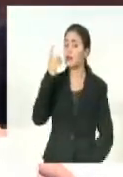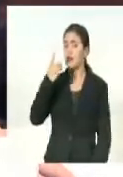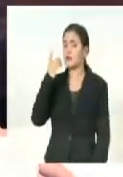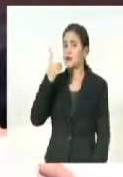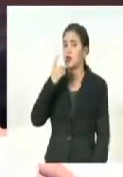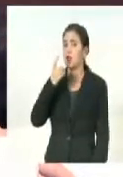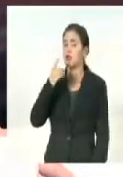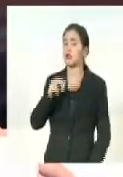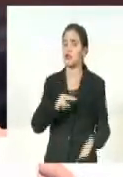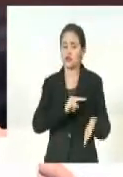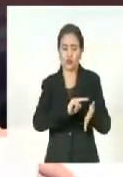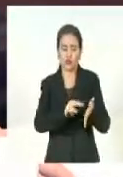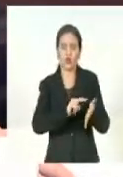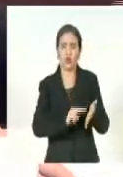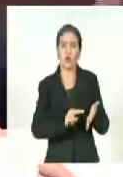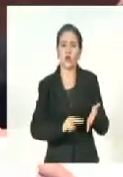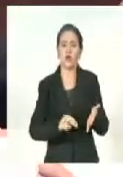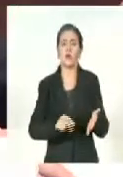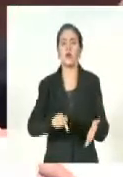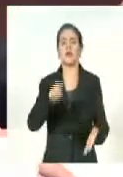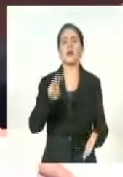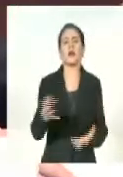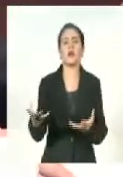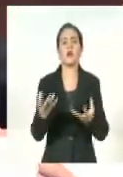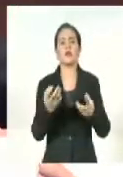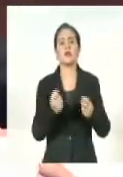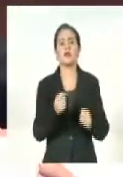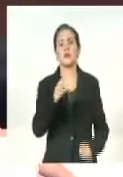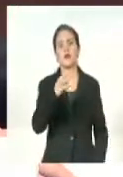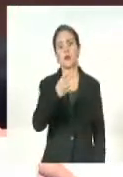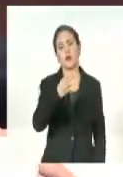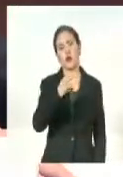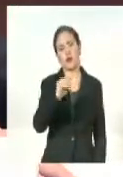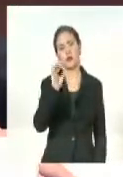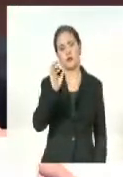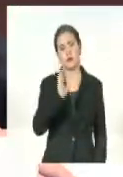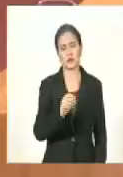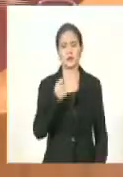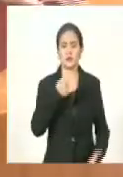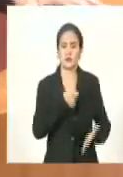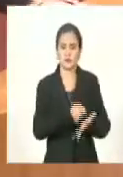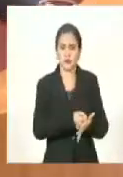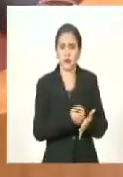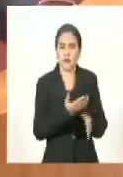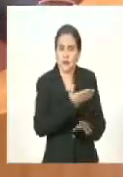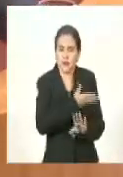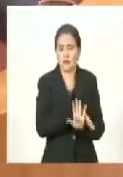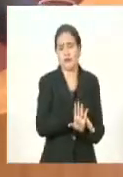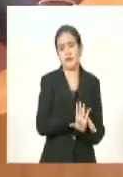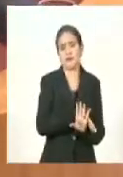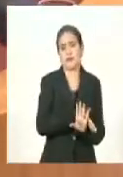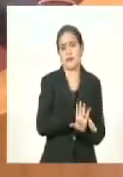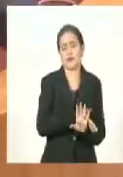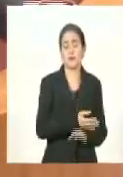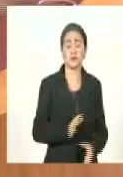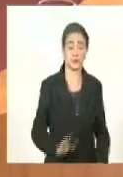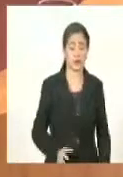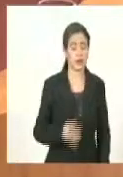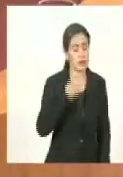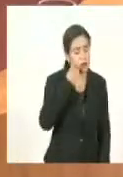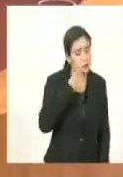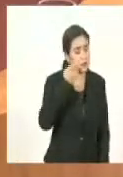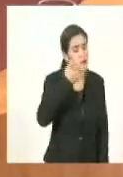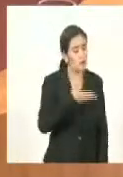40% de propina. Que quem... Mas, deputado, o senhor não está entendendo. Ela não sabe quem é que